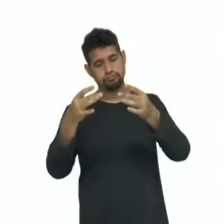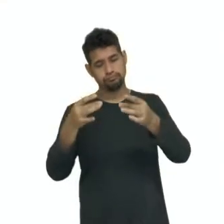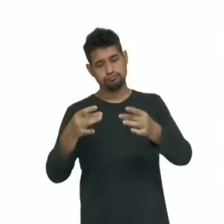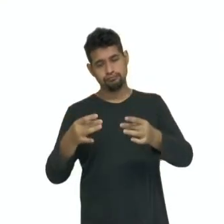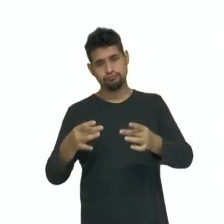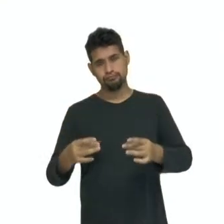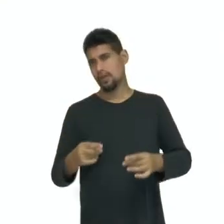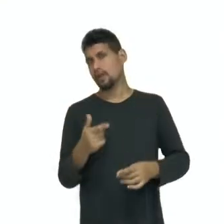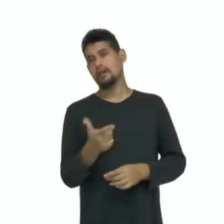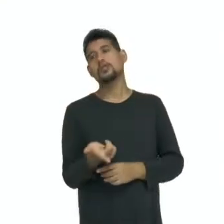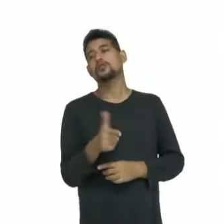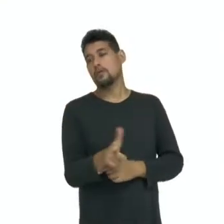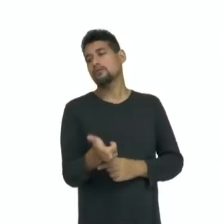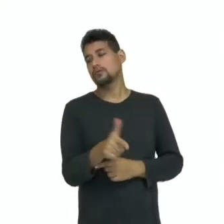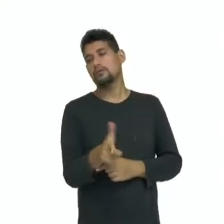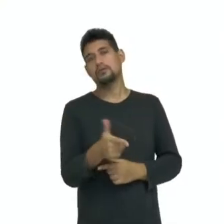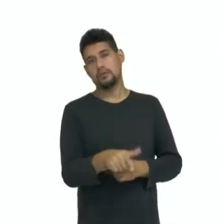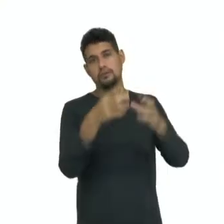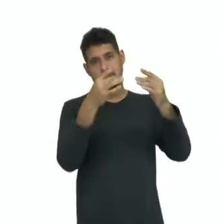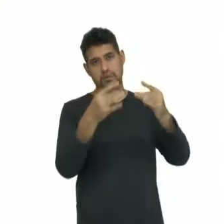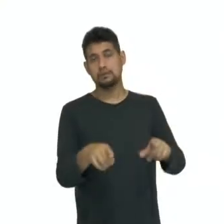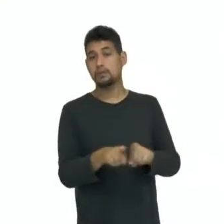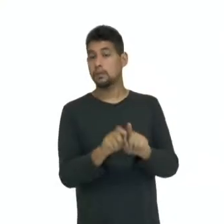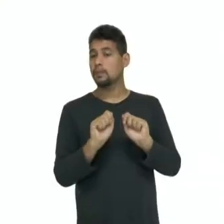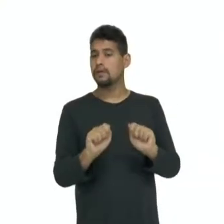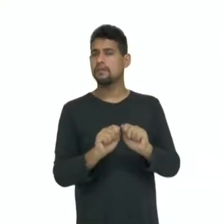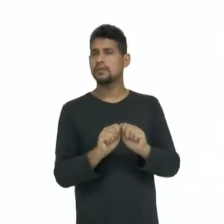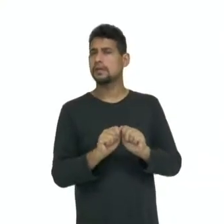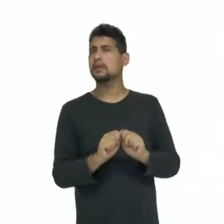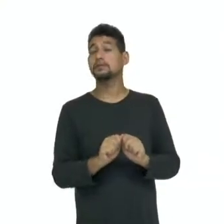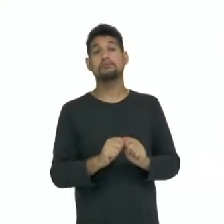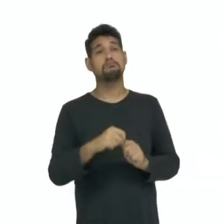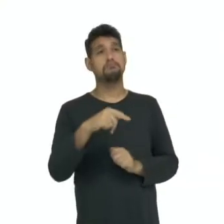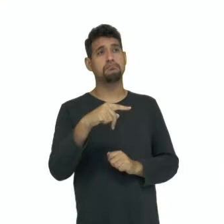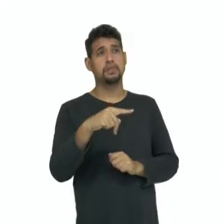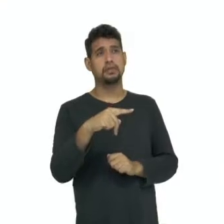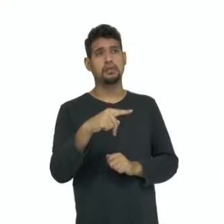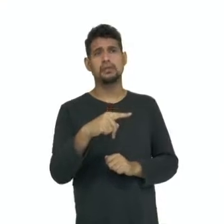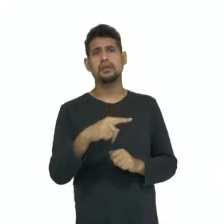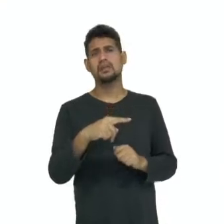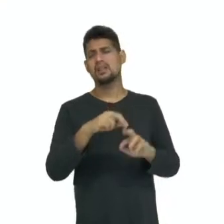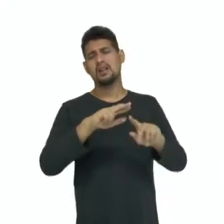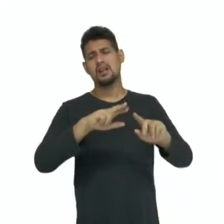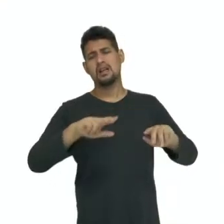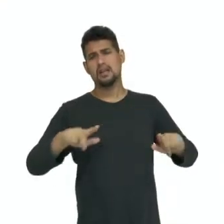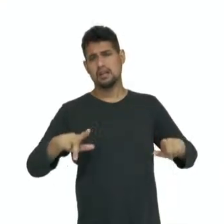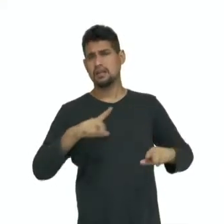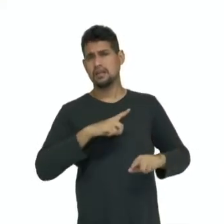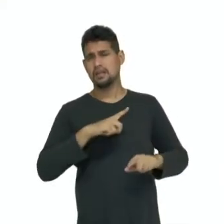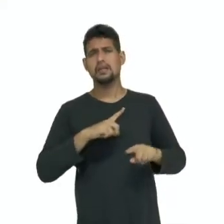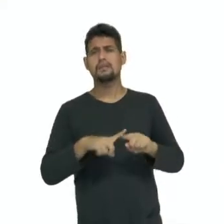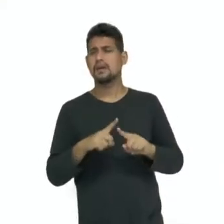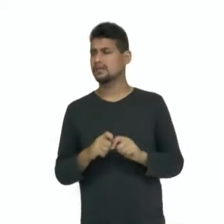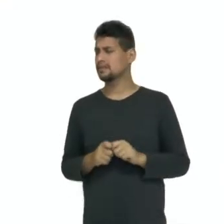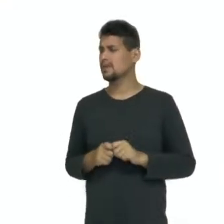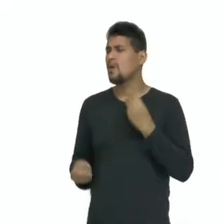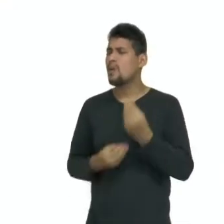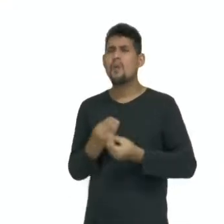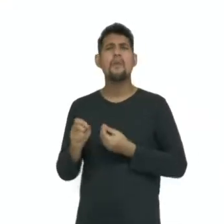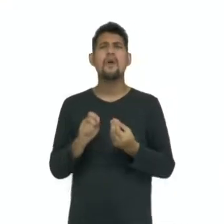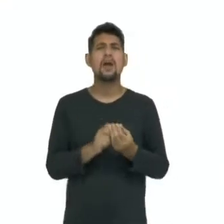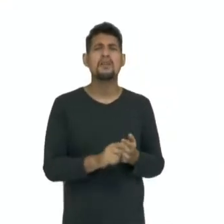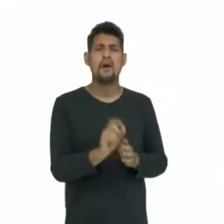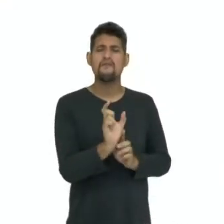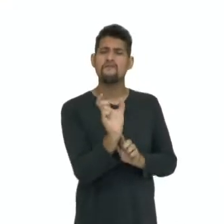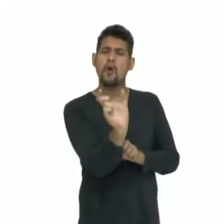sem repetição de elementos, que se podem formar com P dos N elementos dados. Como que fica isso numa